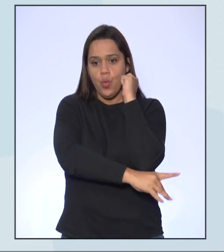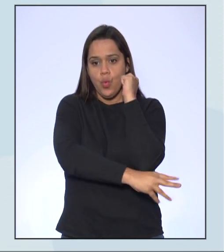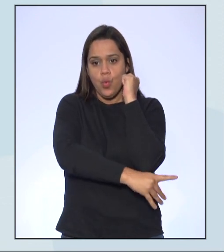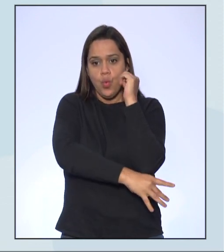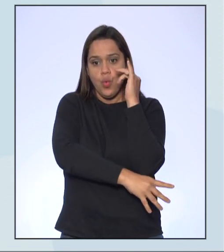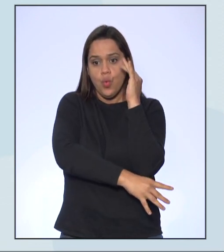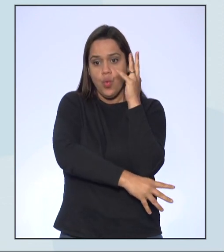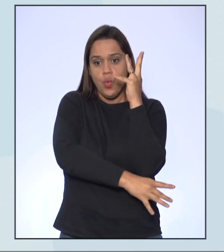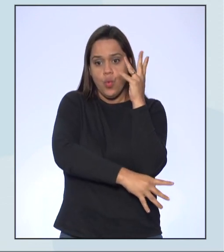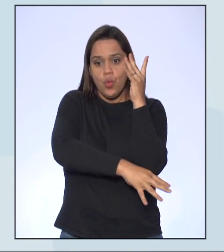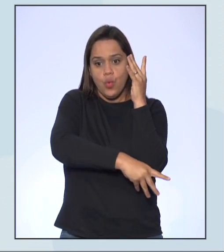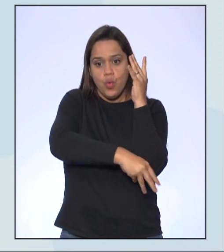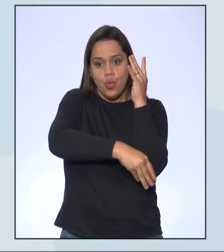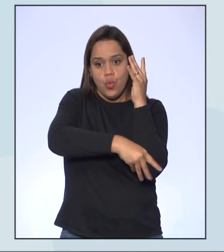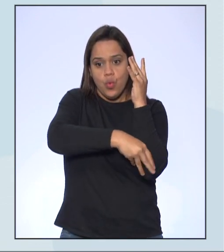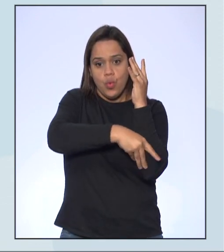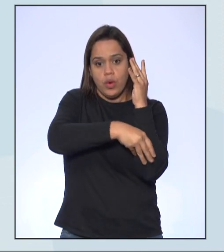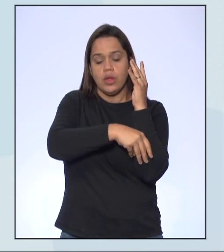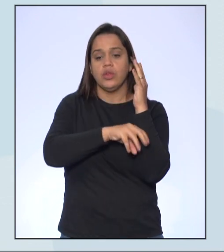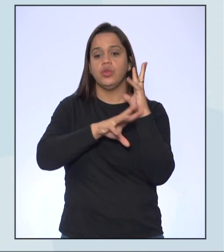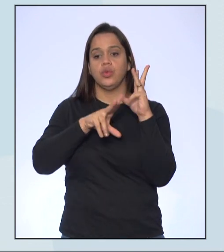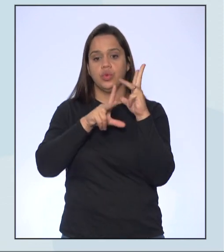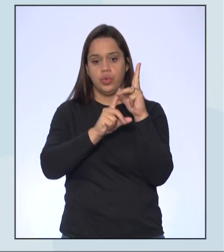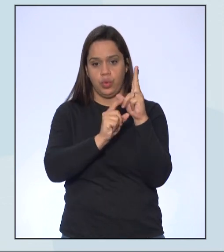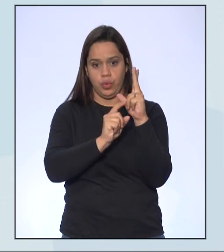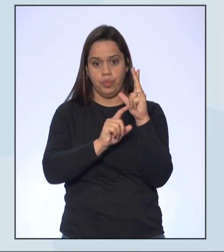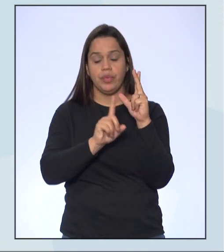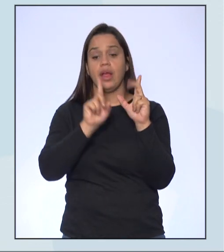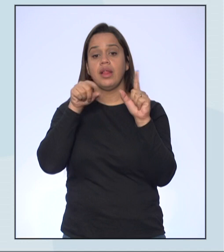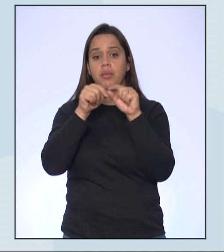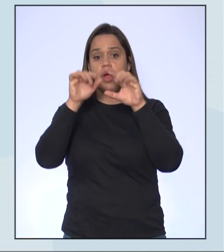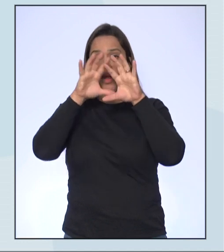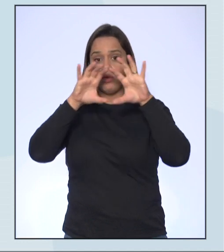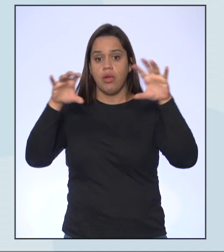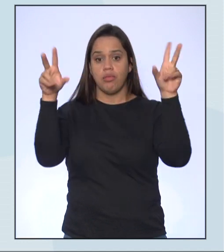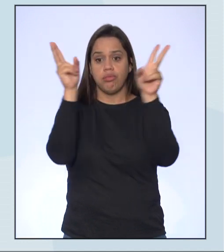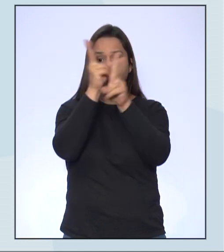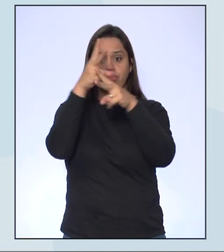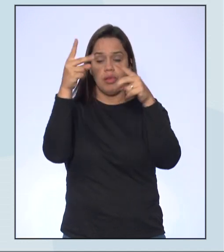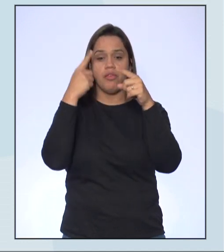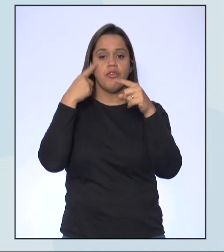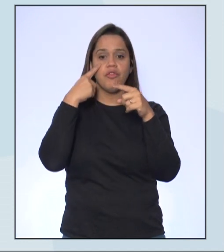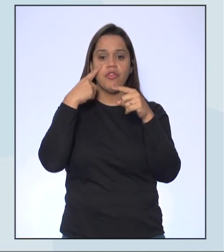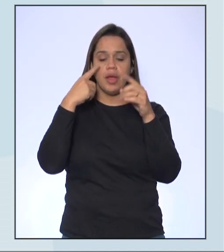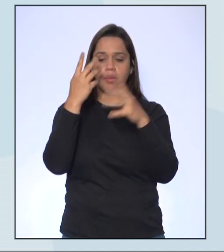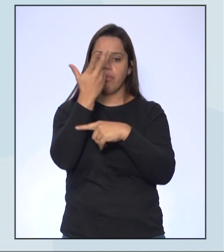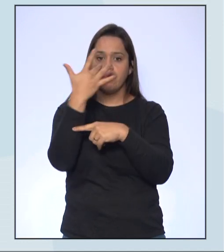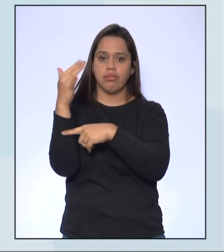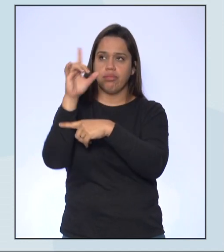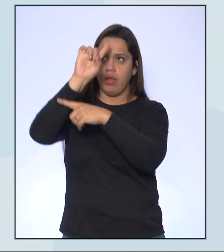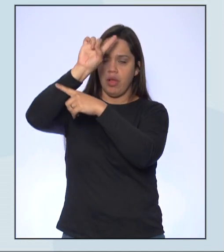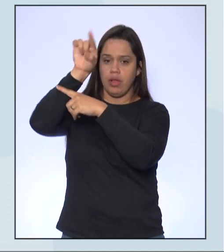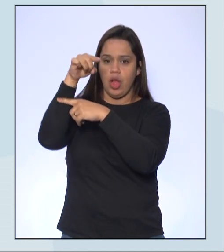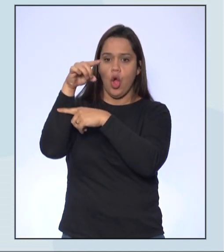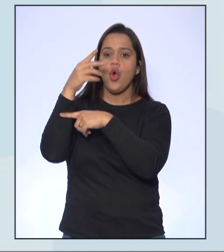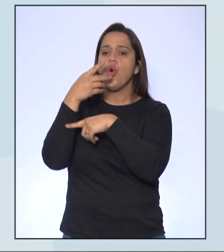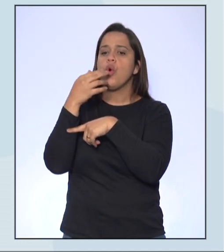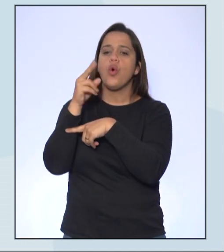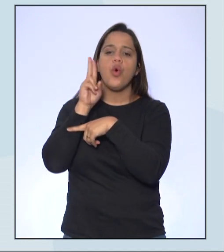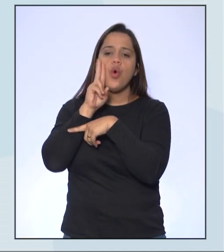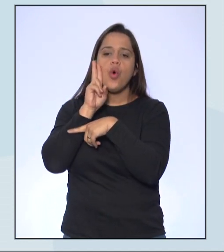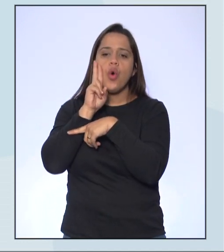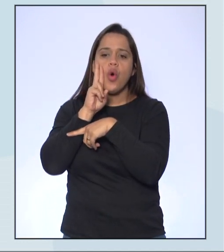pelas raízes H2O e sais minerais. Da atmosfera, observe a setinha entrando em rosa. Ela